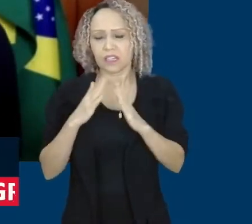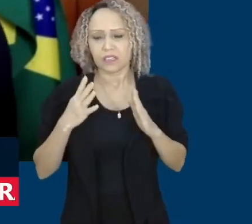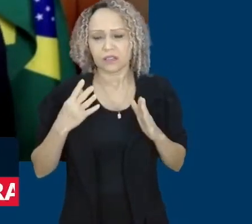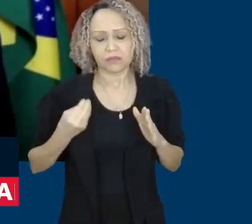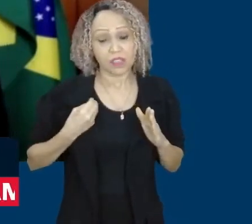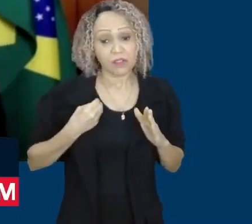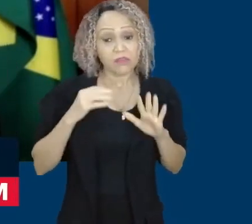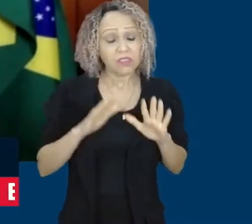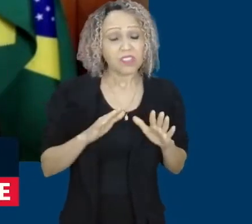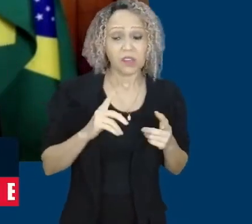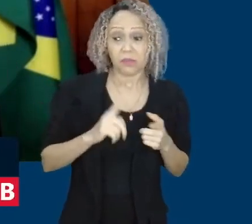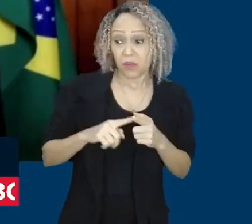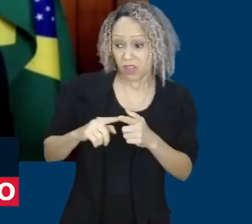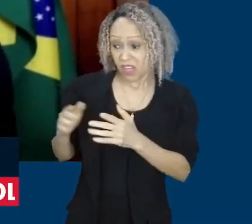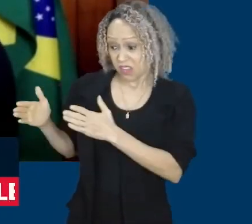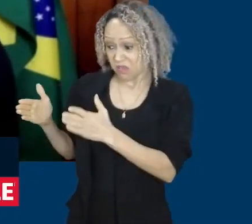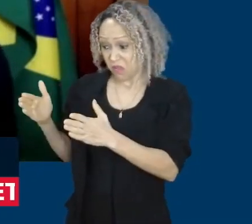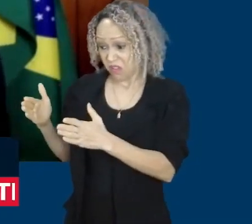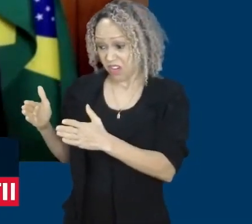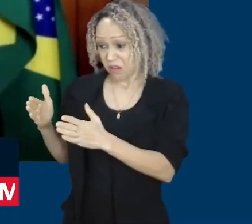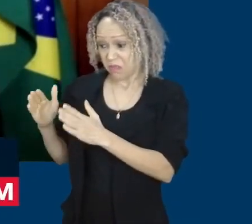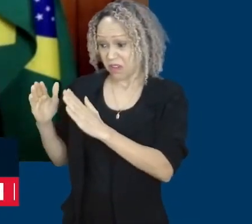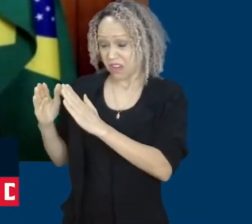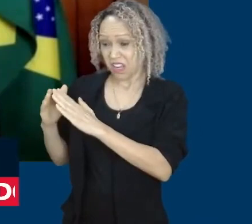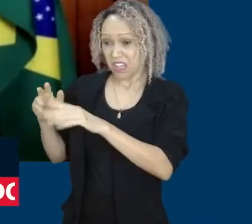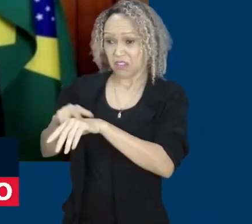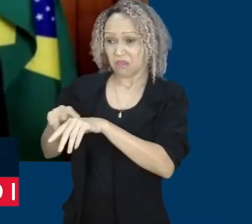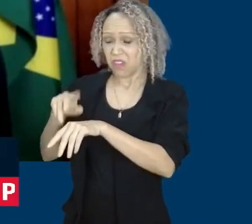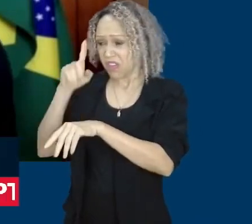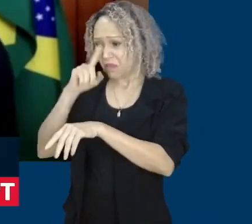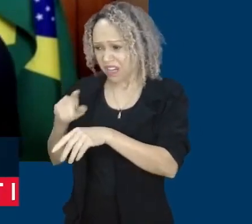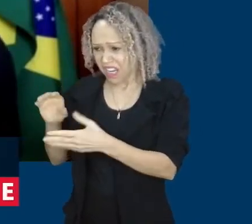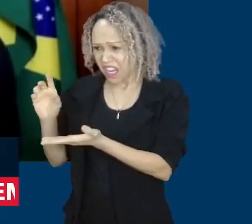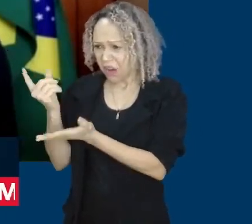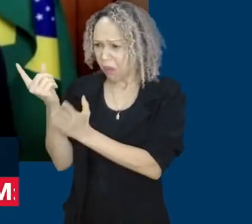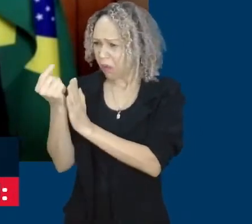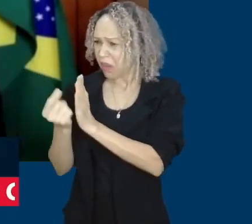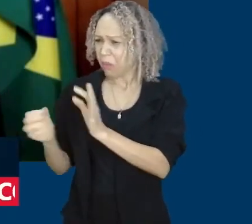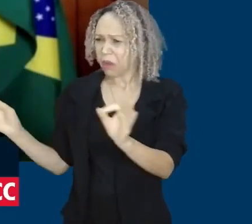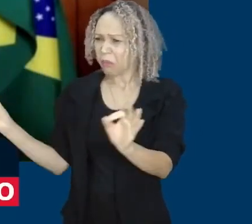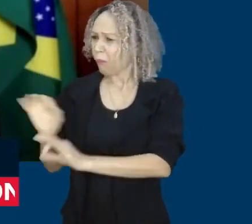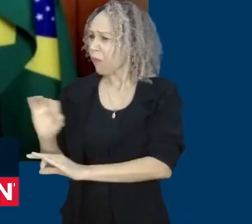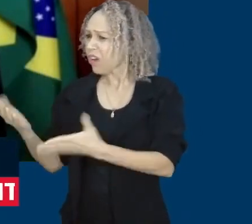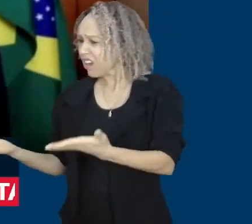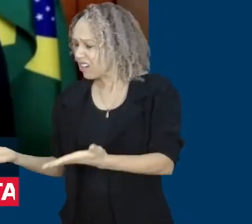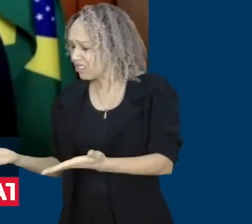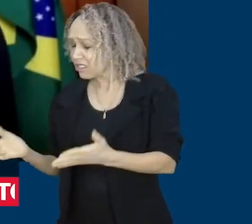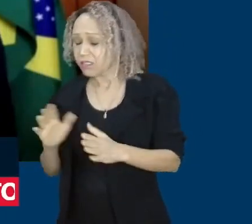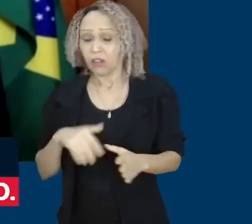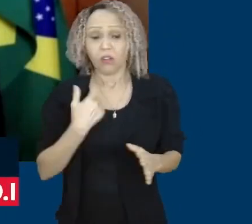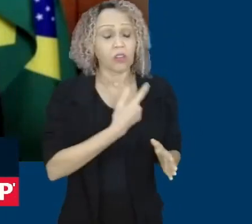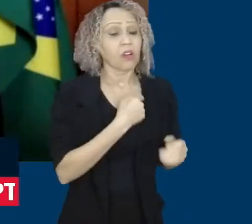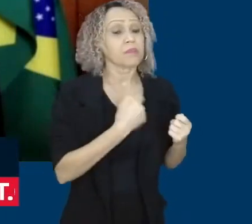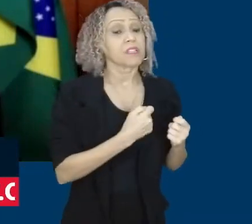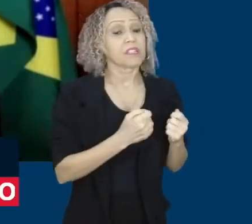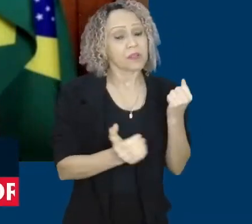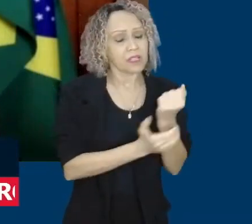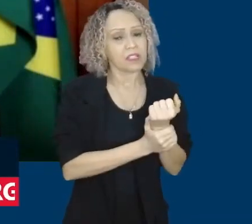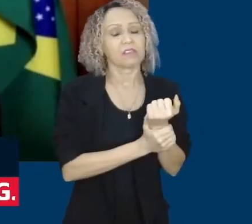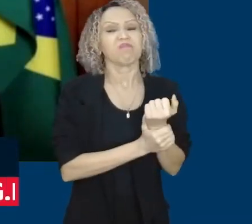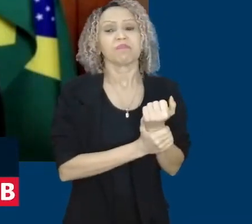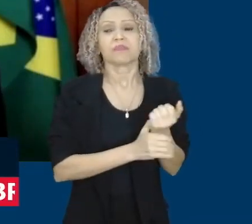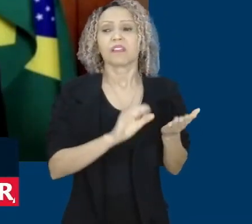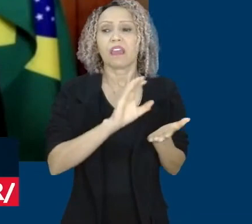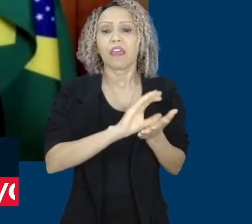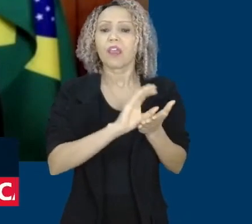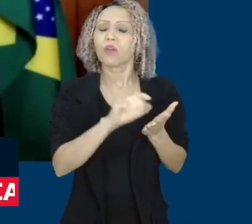ainda construir casas. Então, nós queremos colocar recurso na moradia popular, na construção. Também não tem dinheiro, eu vi a nossa companheira da